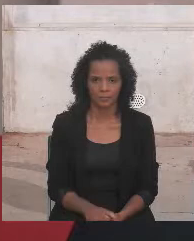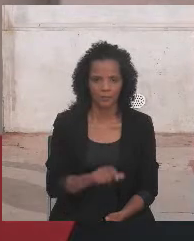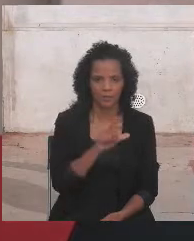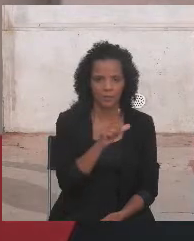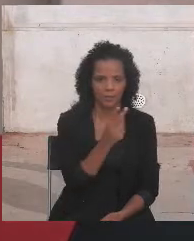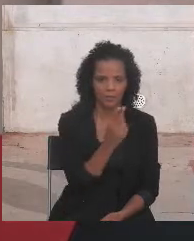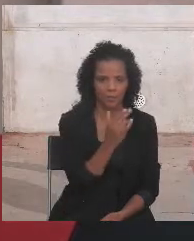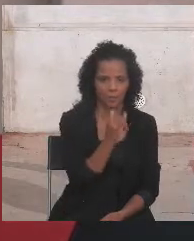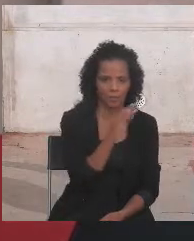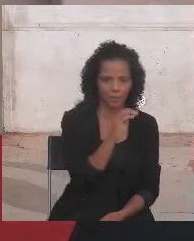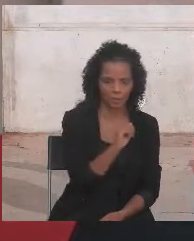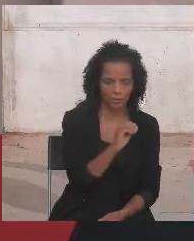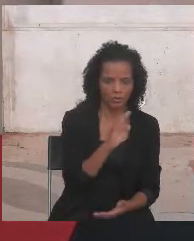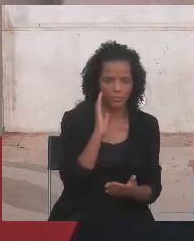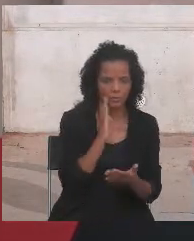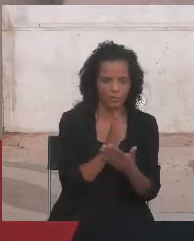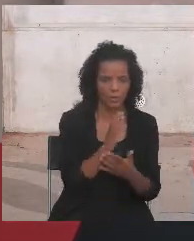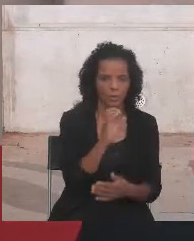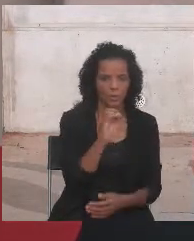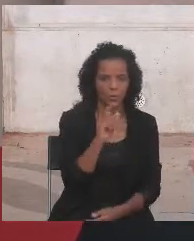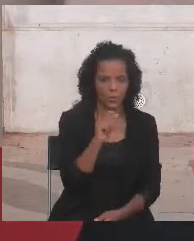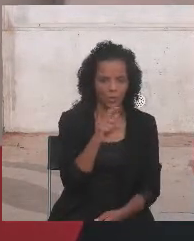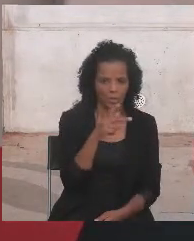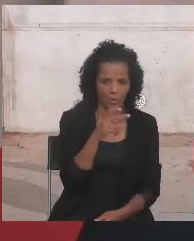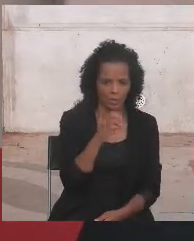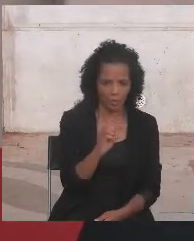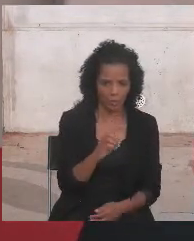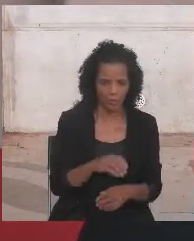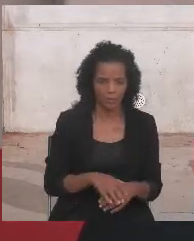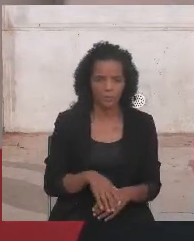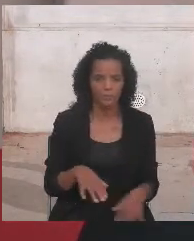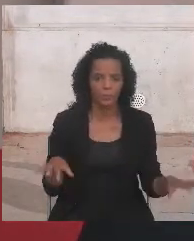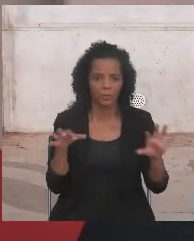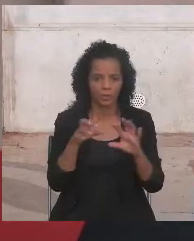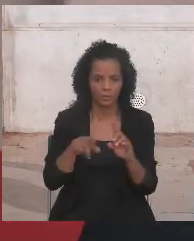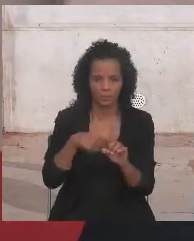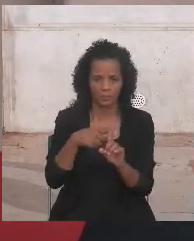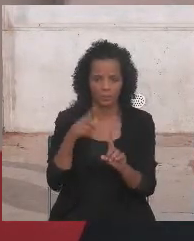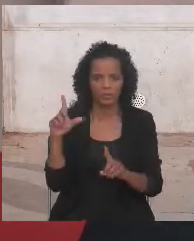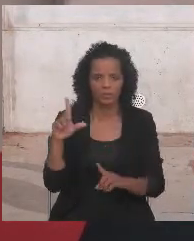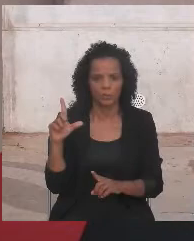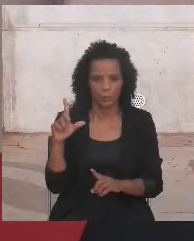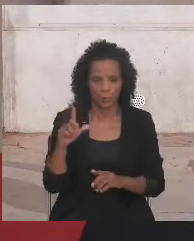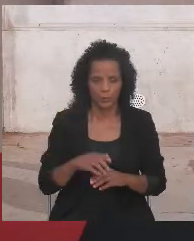Luís José Coelho, Coligação Mais Lisboa.